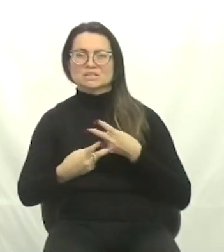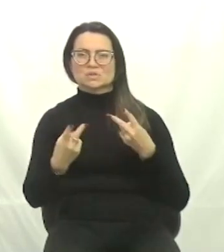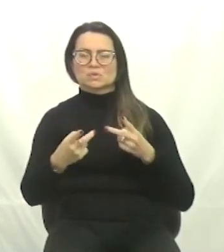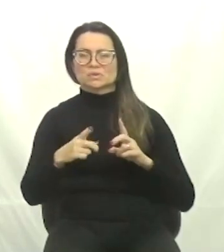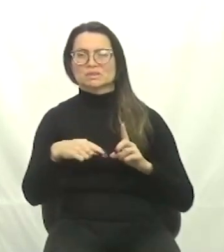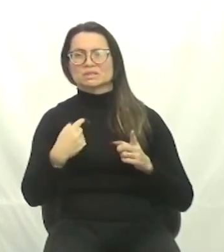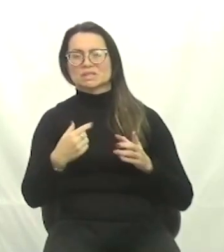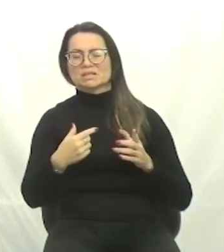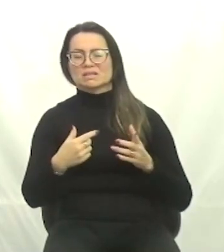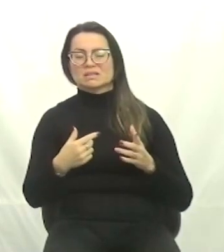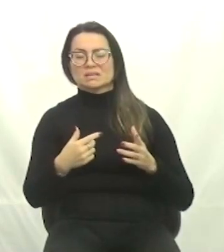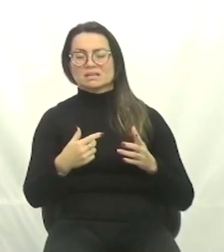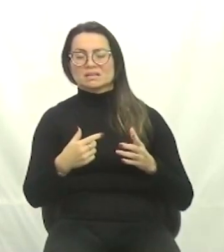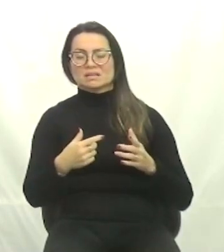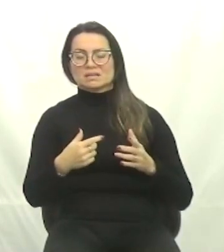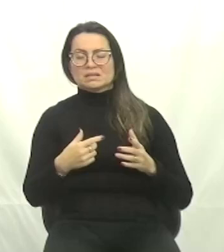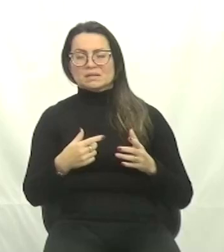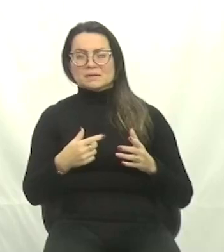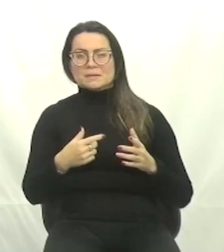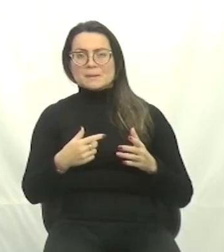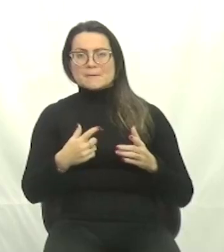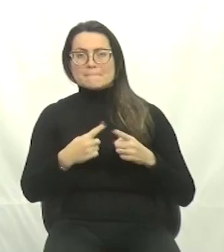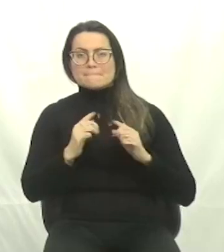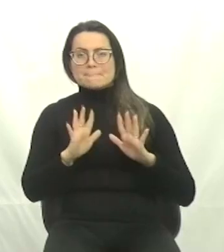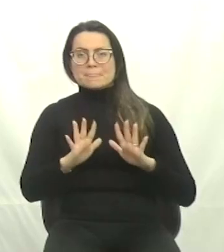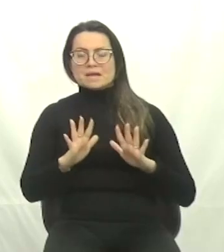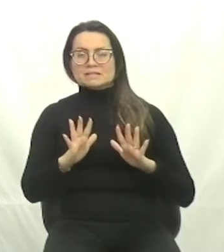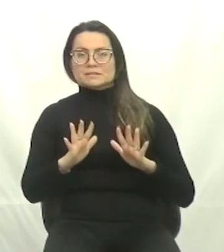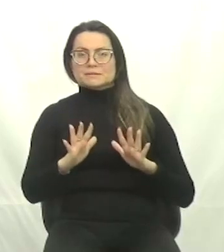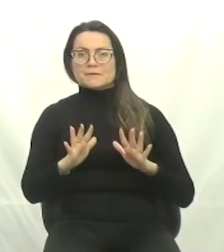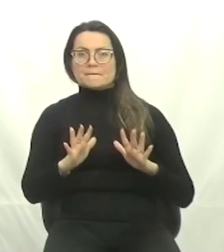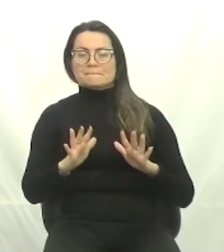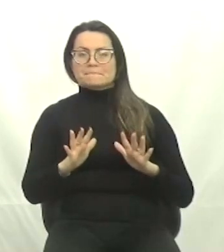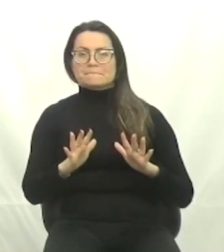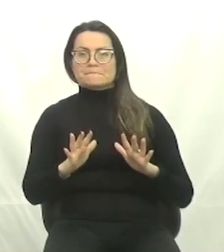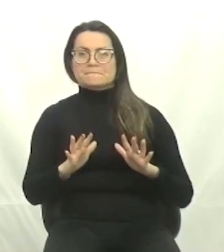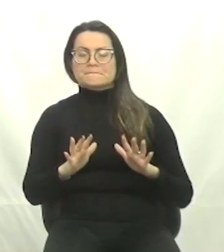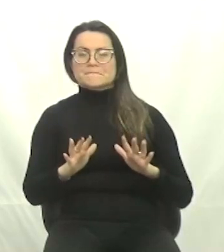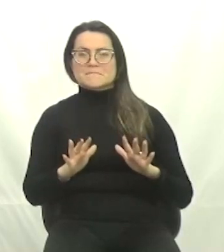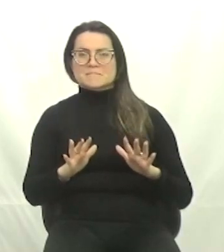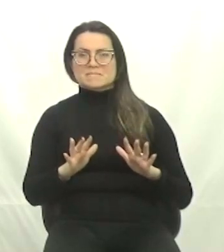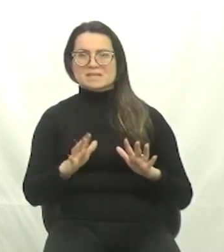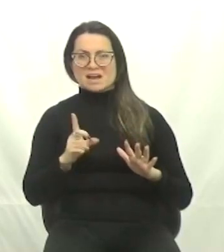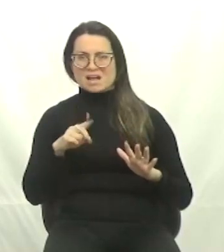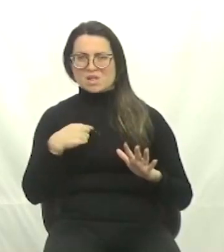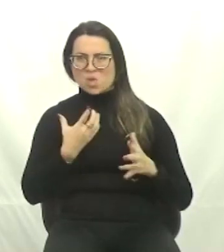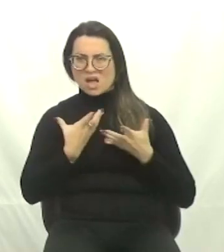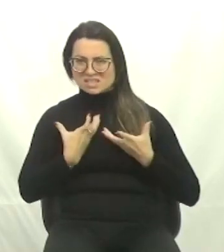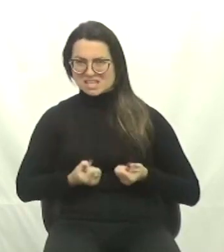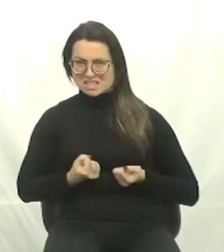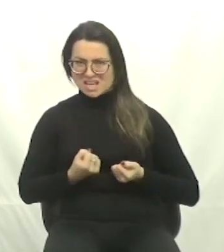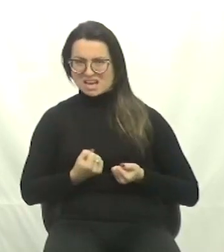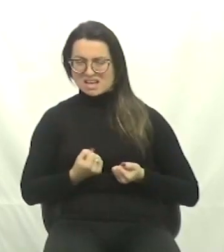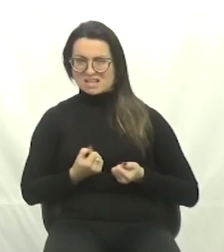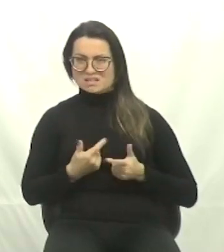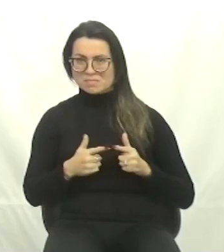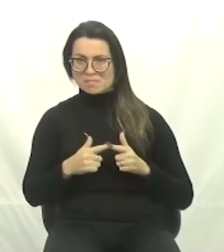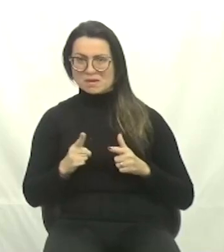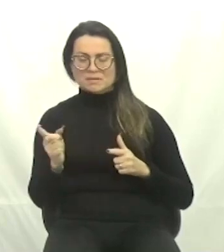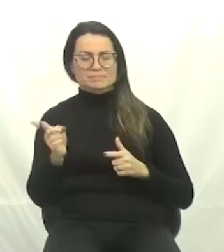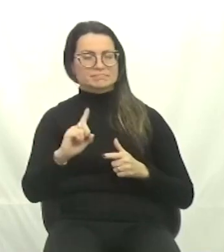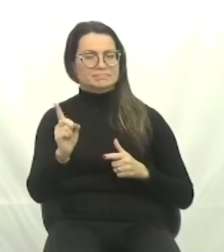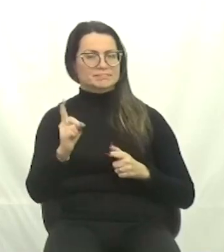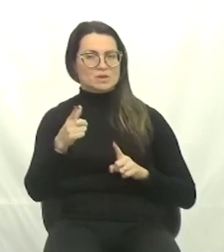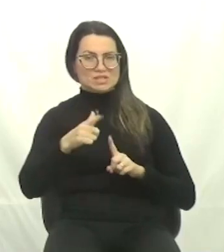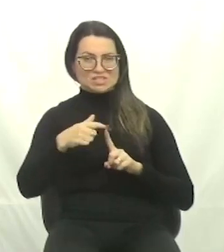que a gente tem que desmistificar também. Mas, de qualquer forma, não dá mais para aceitar essa situação e esse tipo de resposta